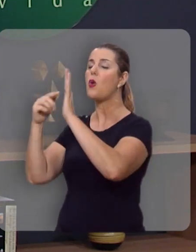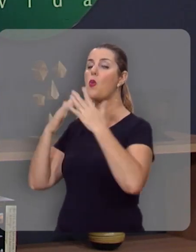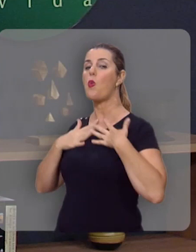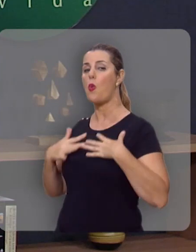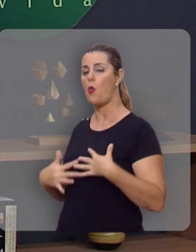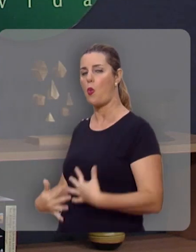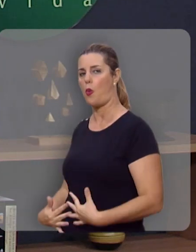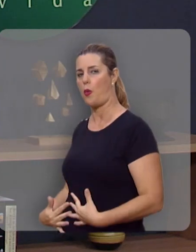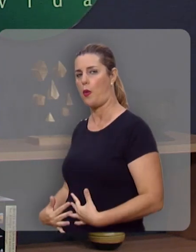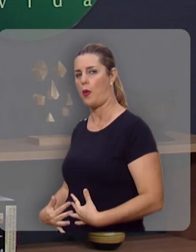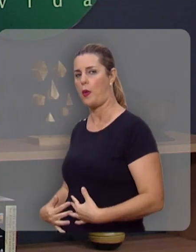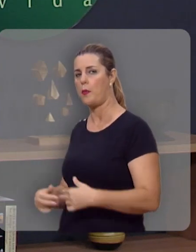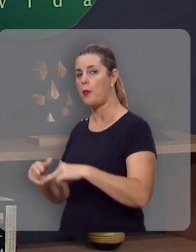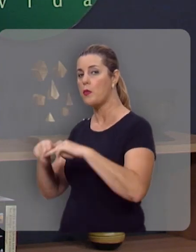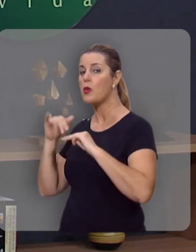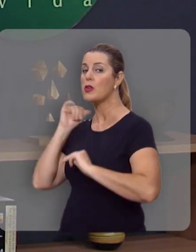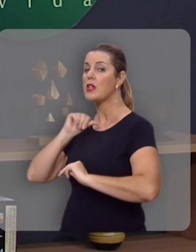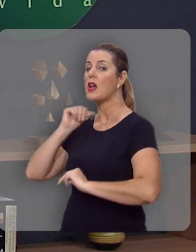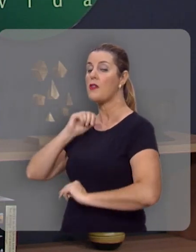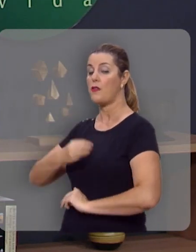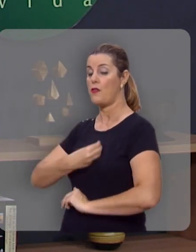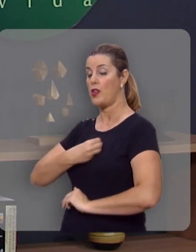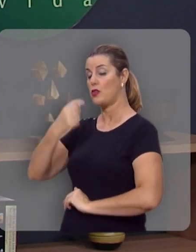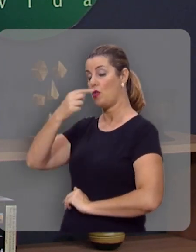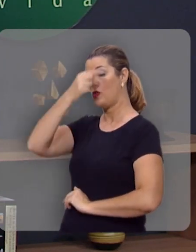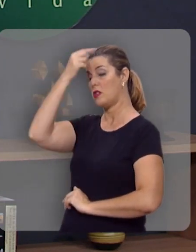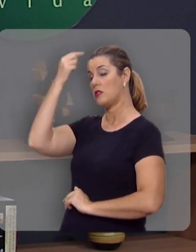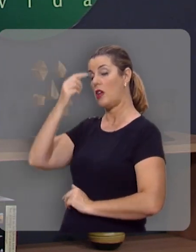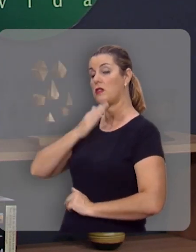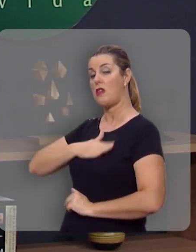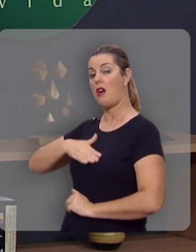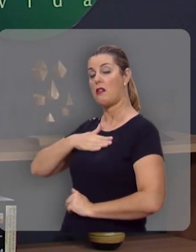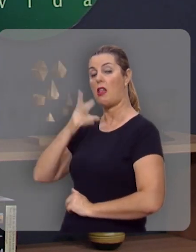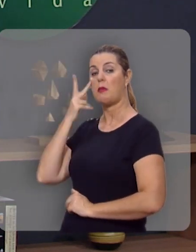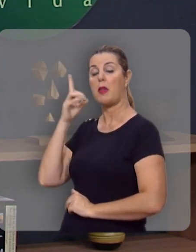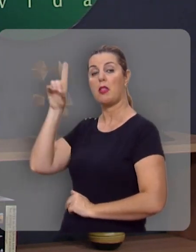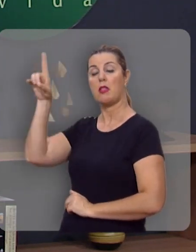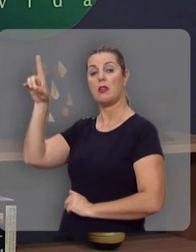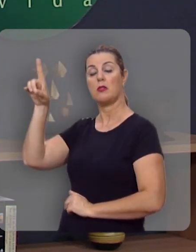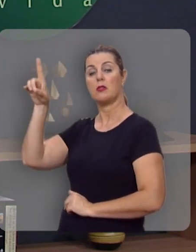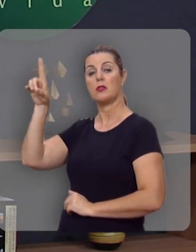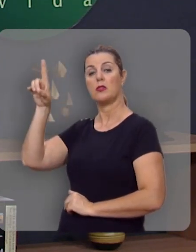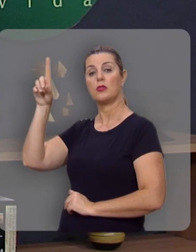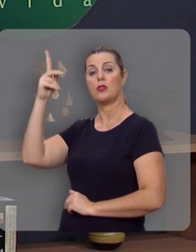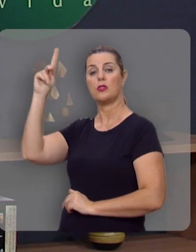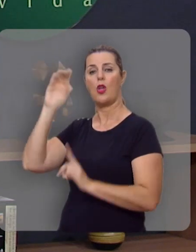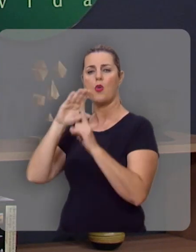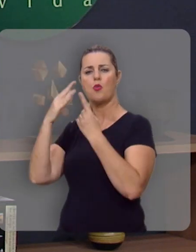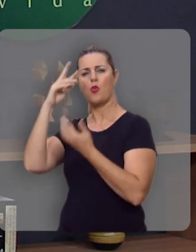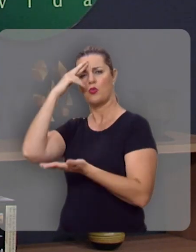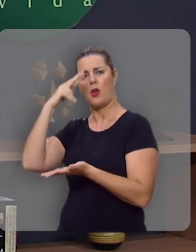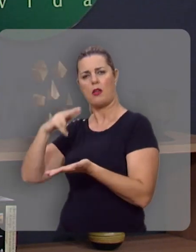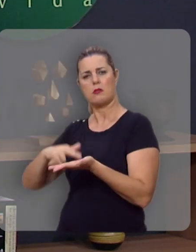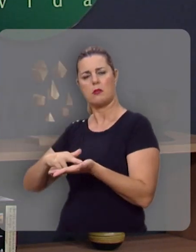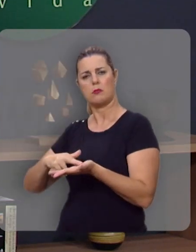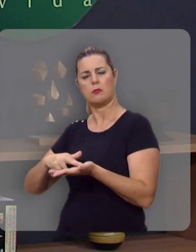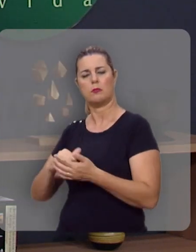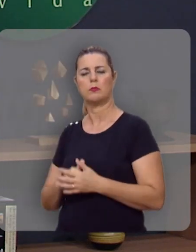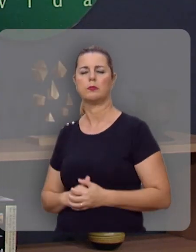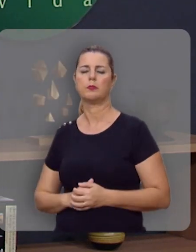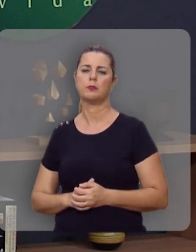apresenteis o vosso corpo por sacrifício vivo, santo e agradável a Deus, que é o vosso culto